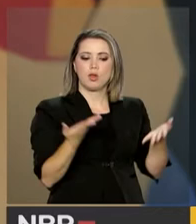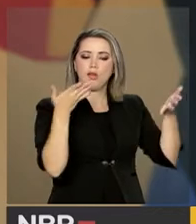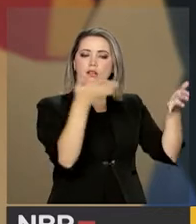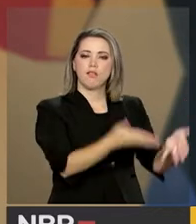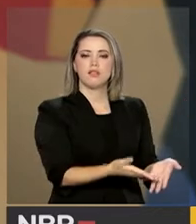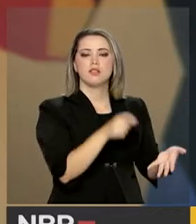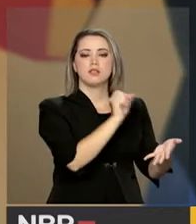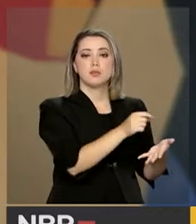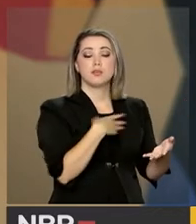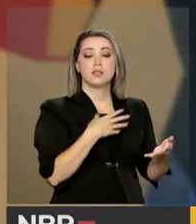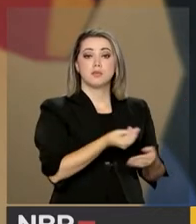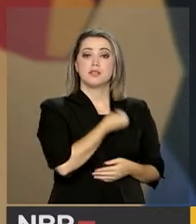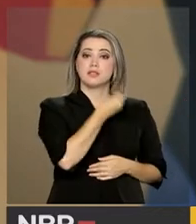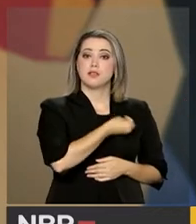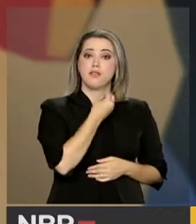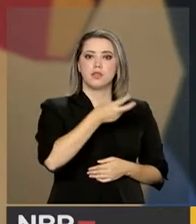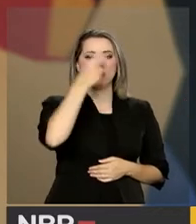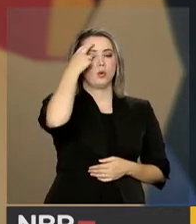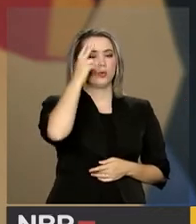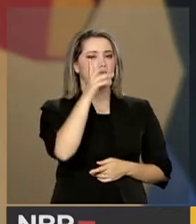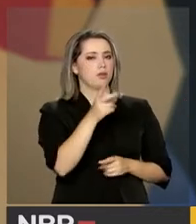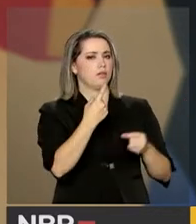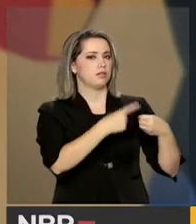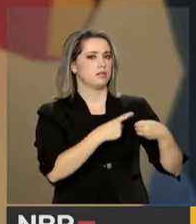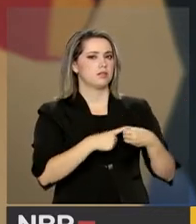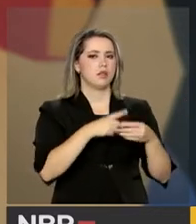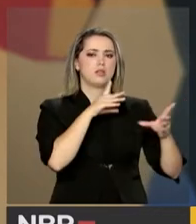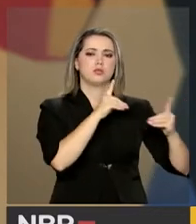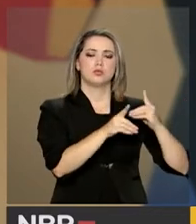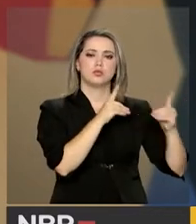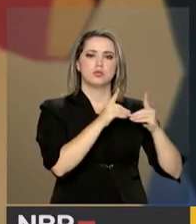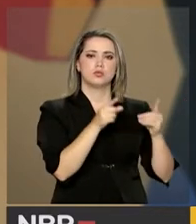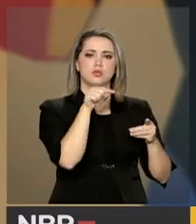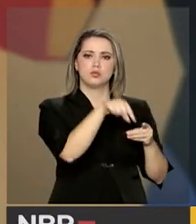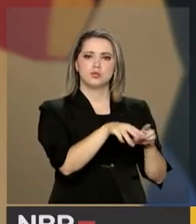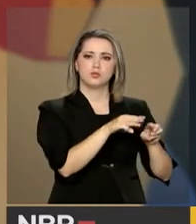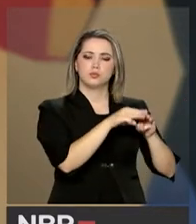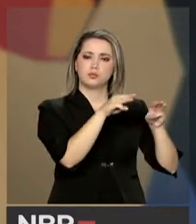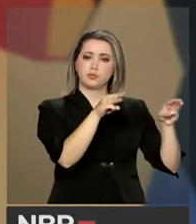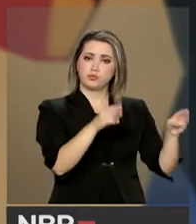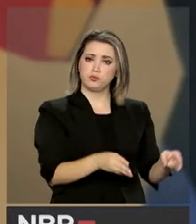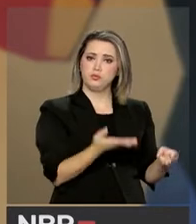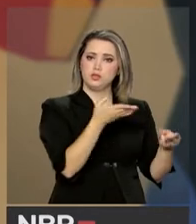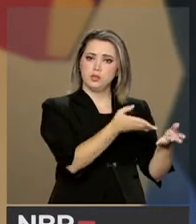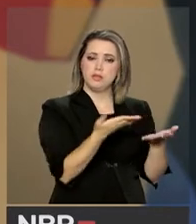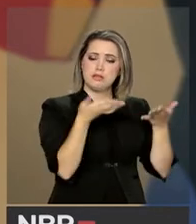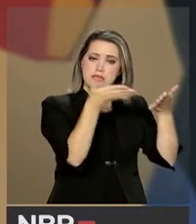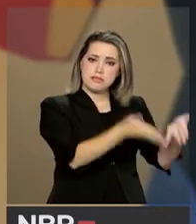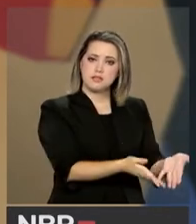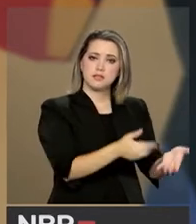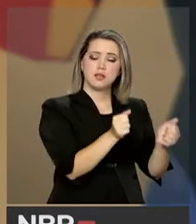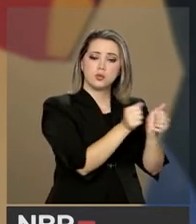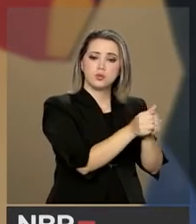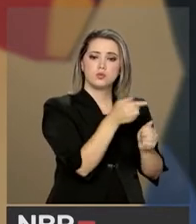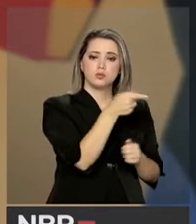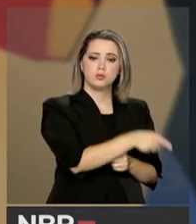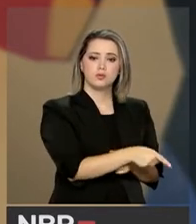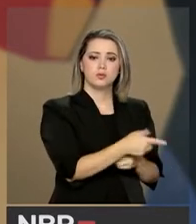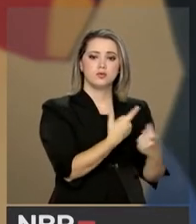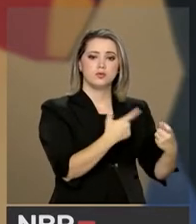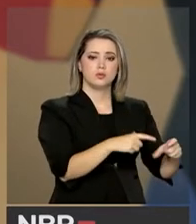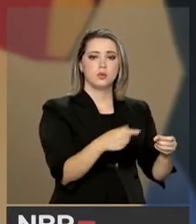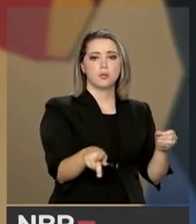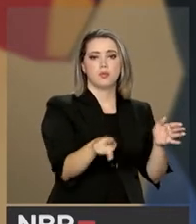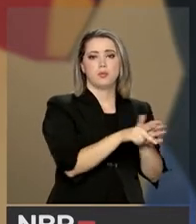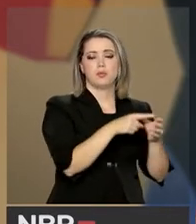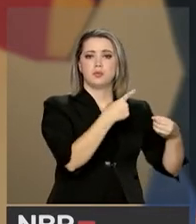participar dessa vida cultural da cidade, dialogar com este museu, estar presente no museu da